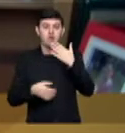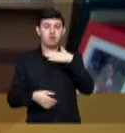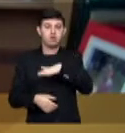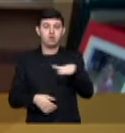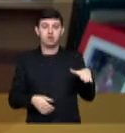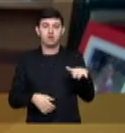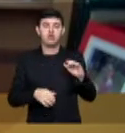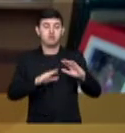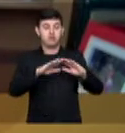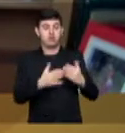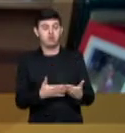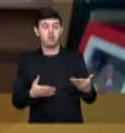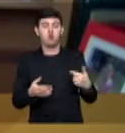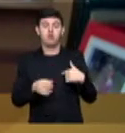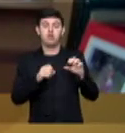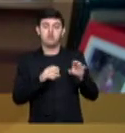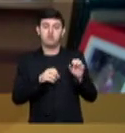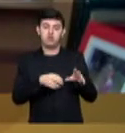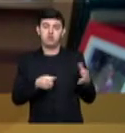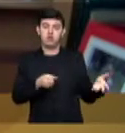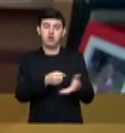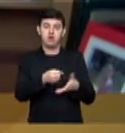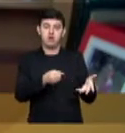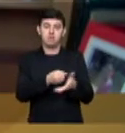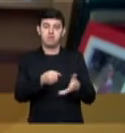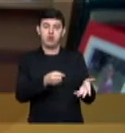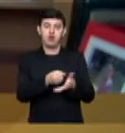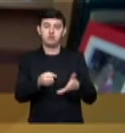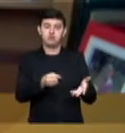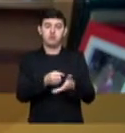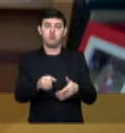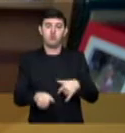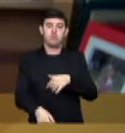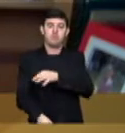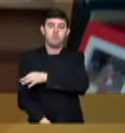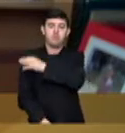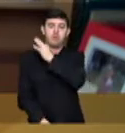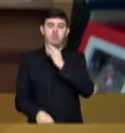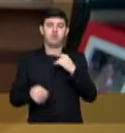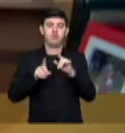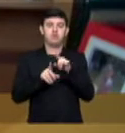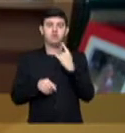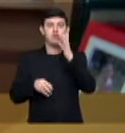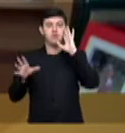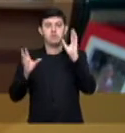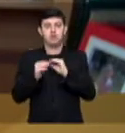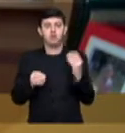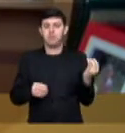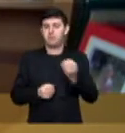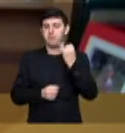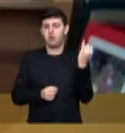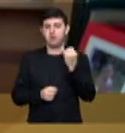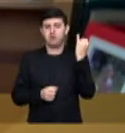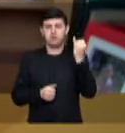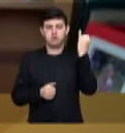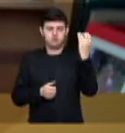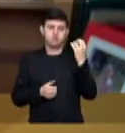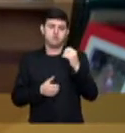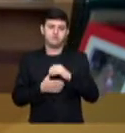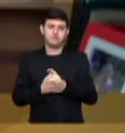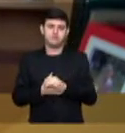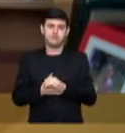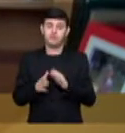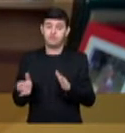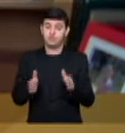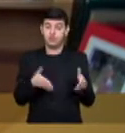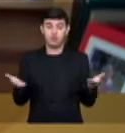educação básica. Então, são essas as questões preliminares que nos parecem muito importantes. Passando à questão